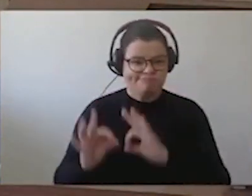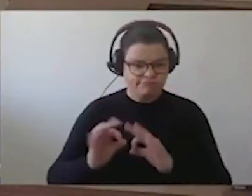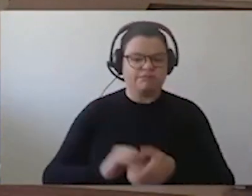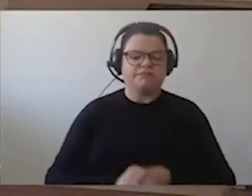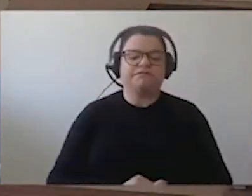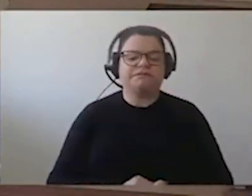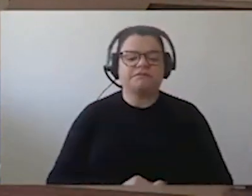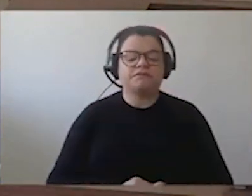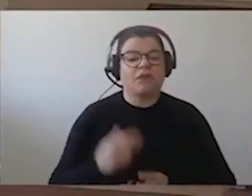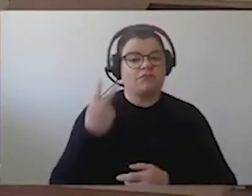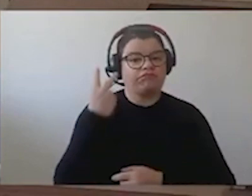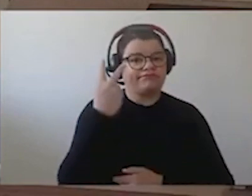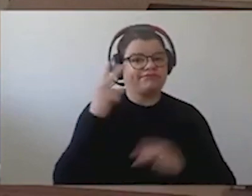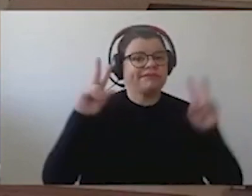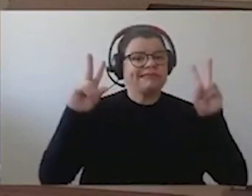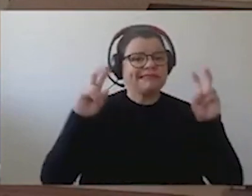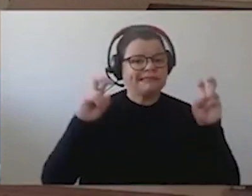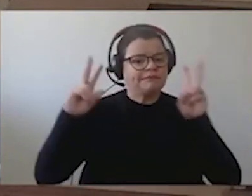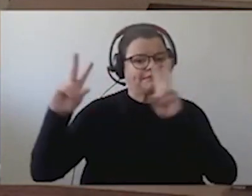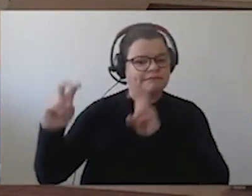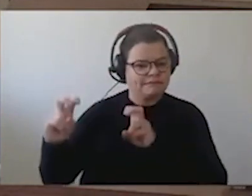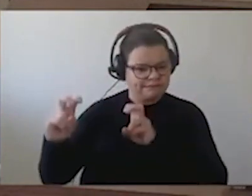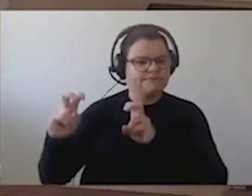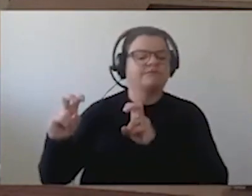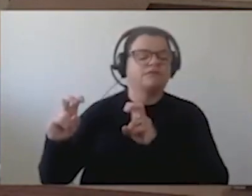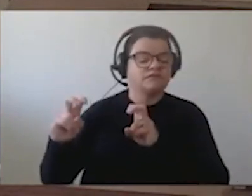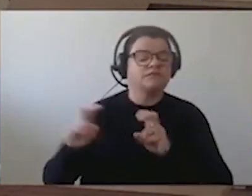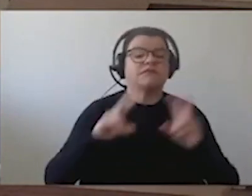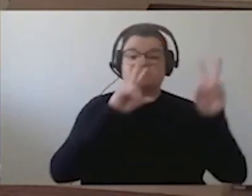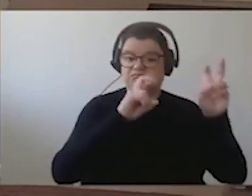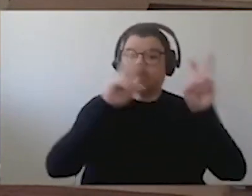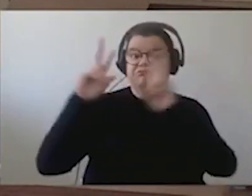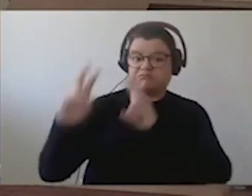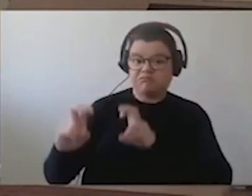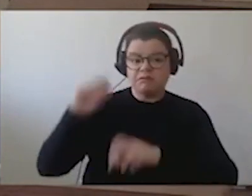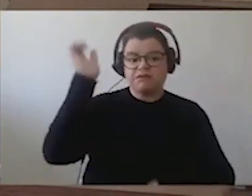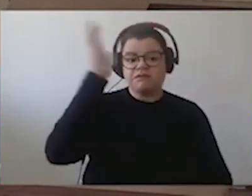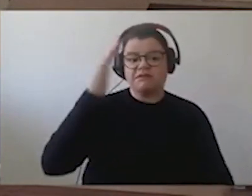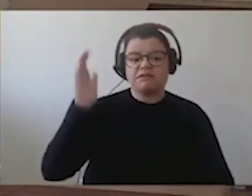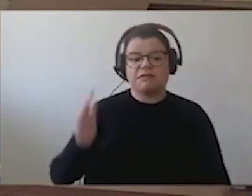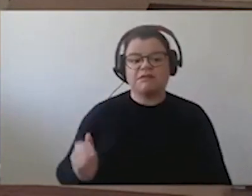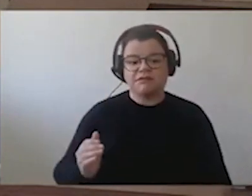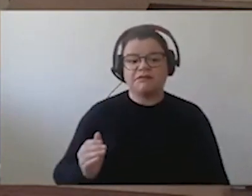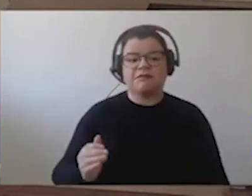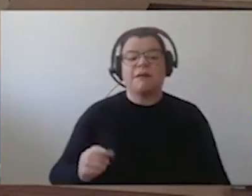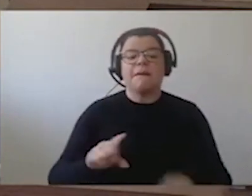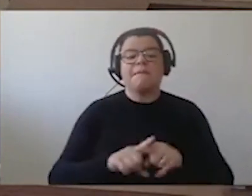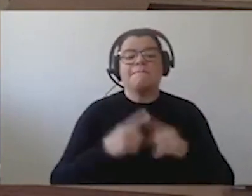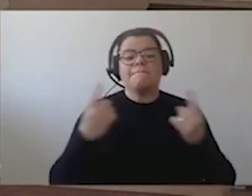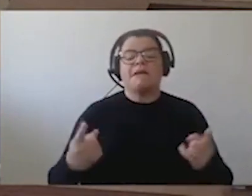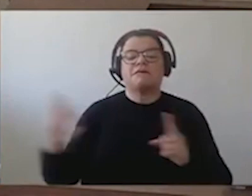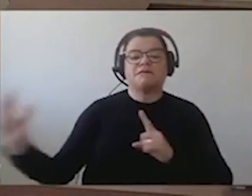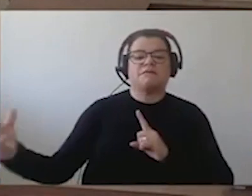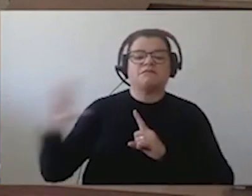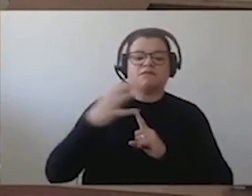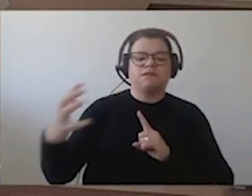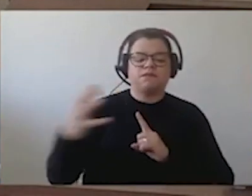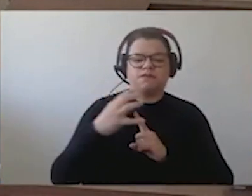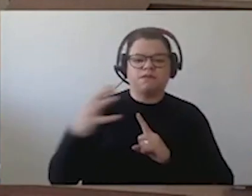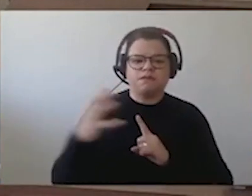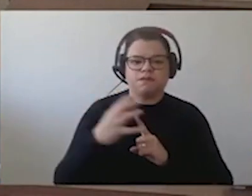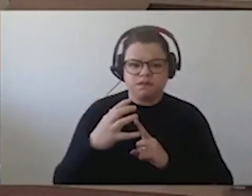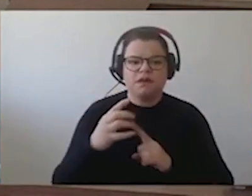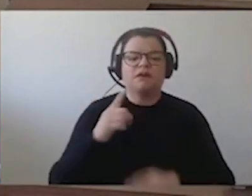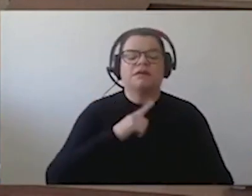que, apesar de serem temas nacionais, vereador Bobato, são temas que impactam a todos, impactam os